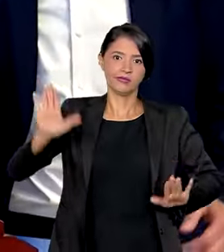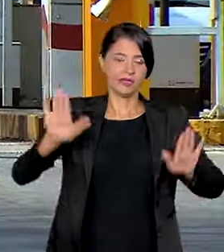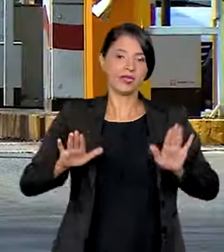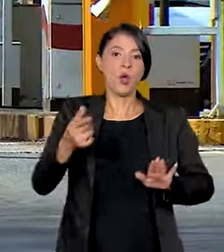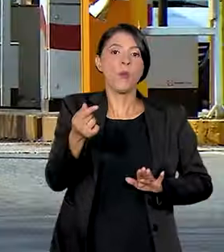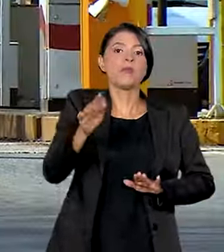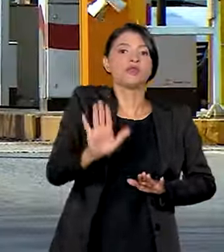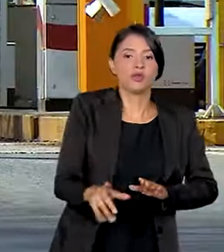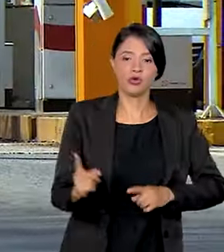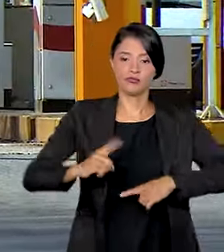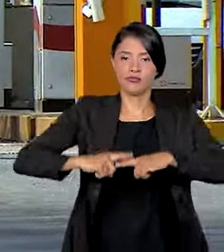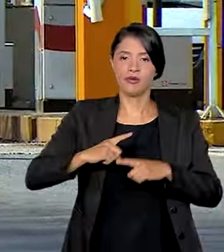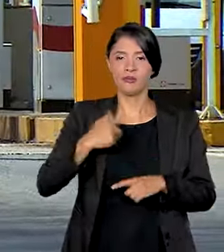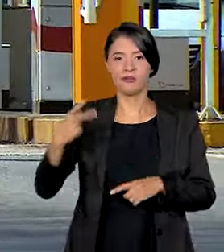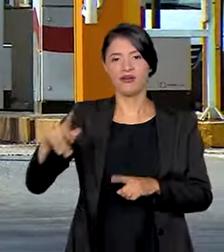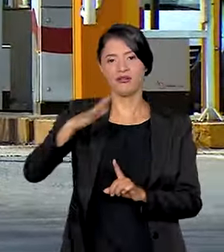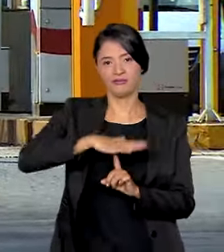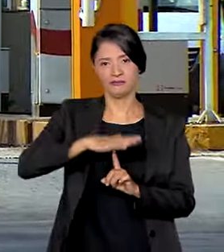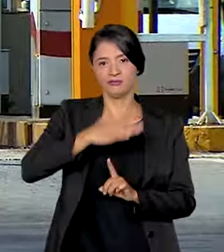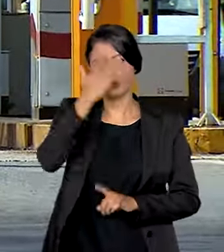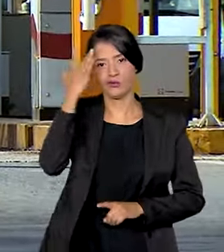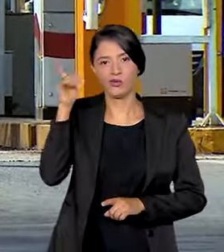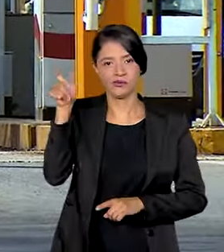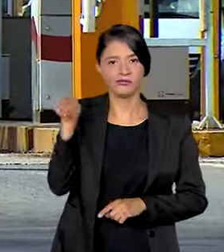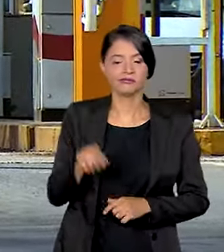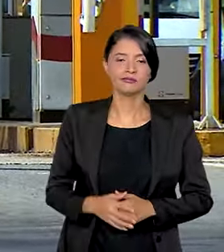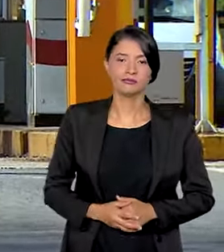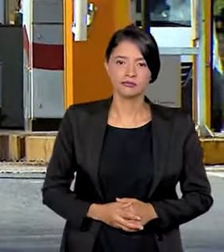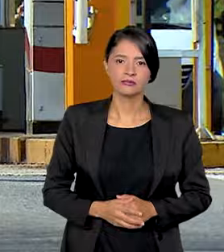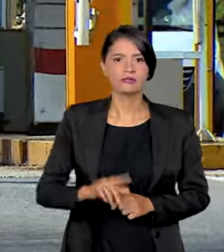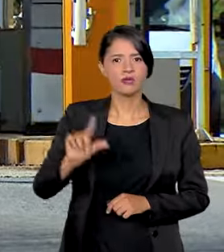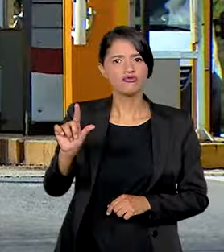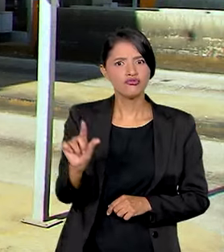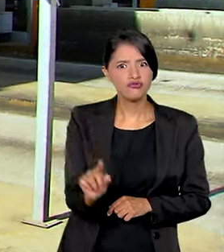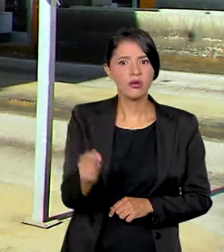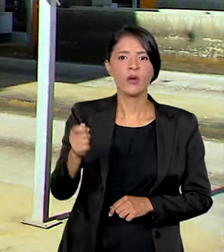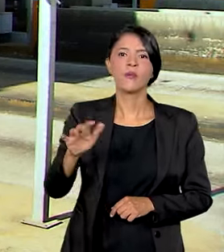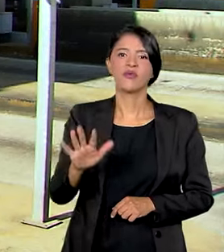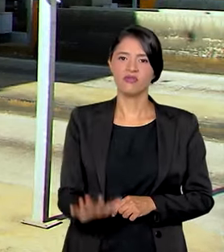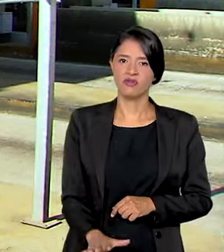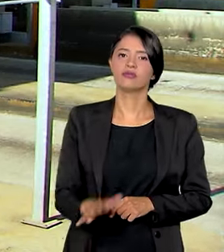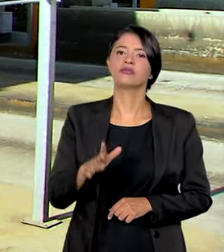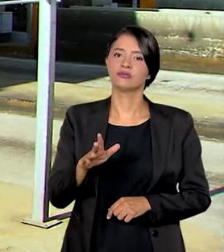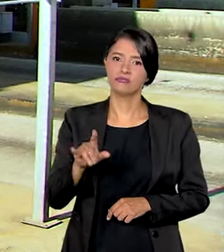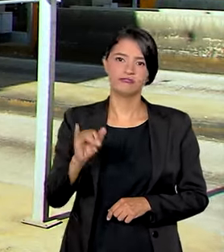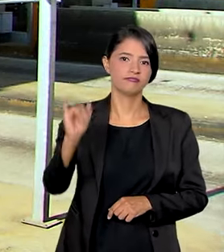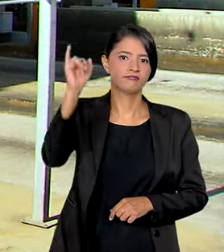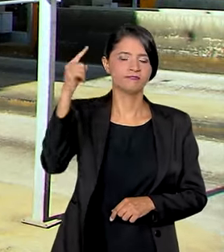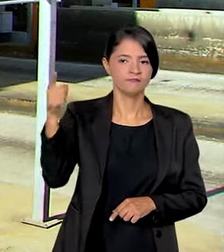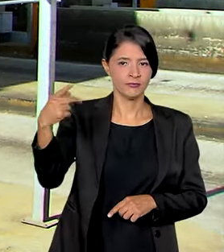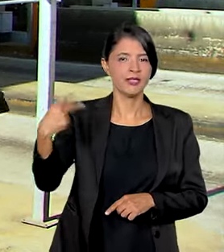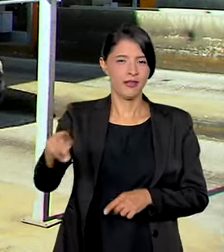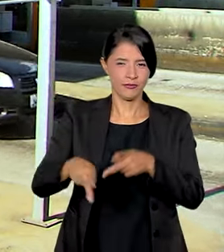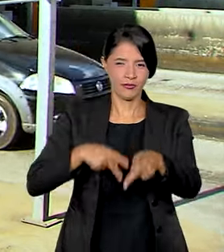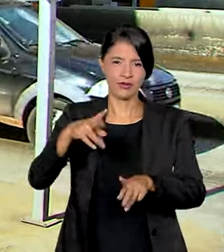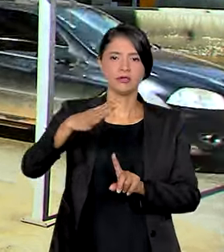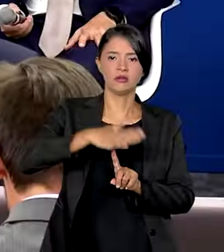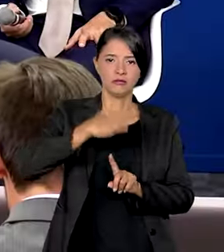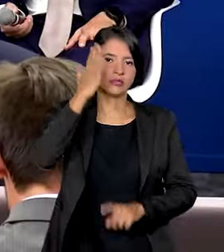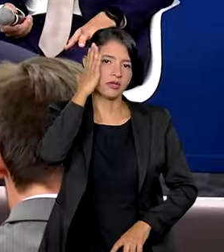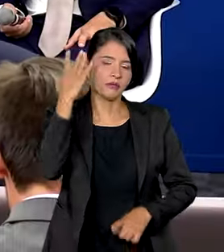garantiu um preço menor de pedágio para os paranaenses. É uma redução significativa e a população do Paraná sabe disso